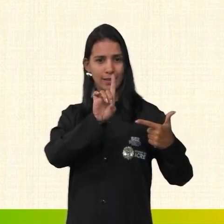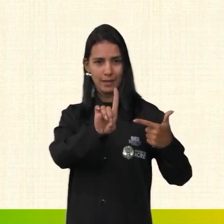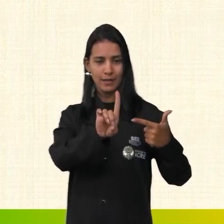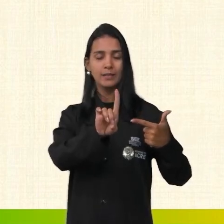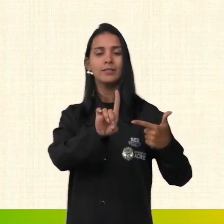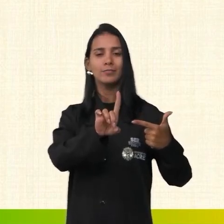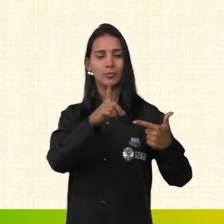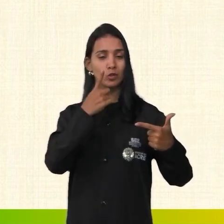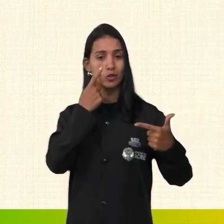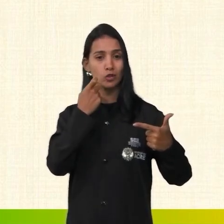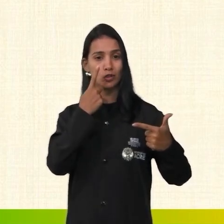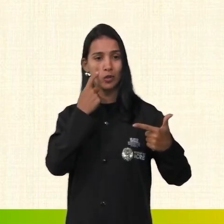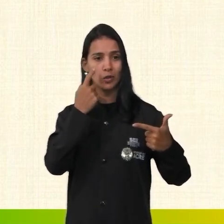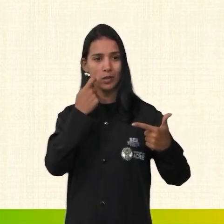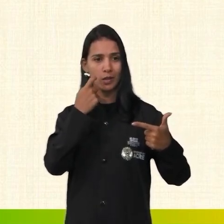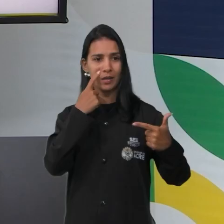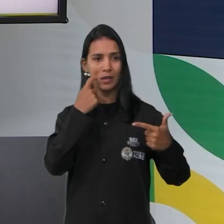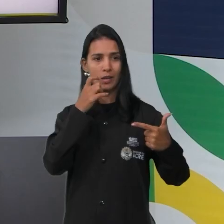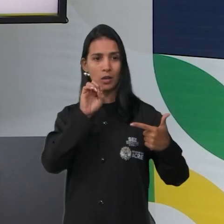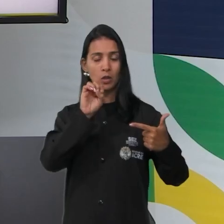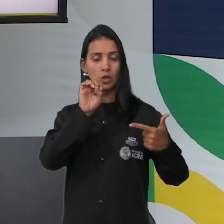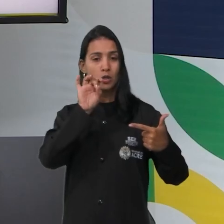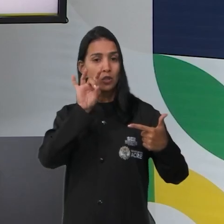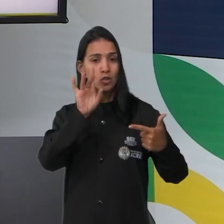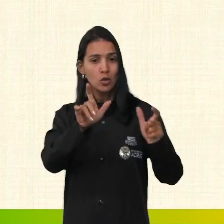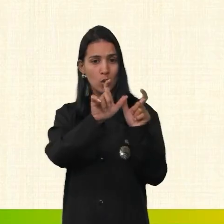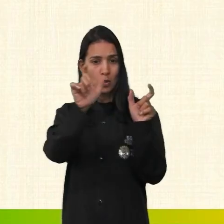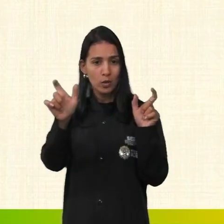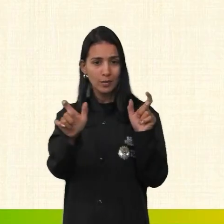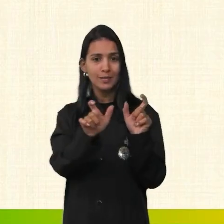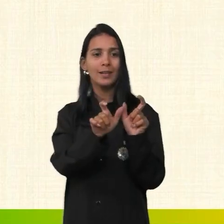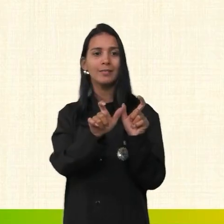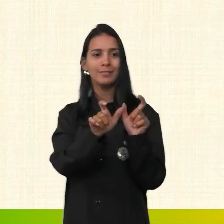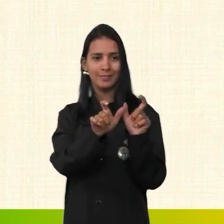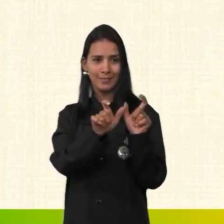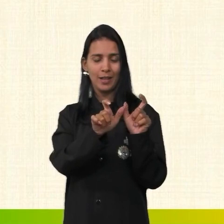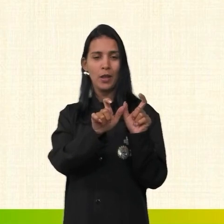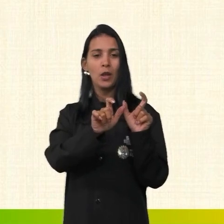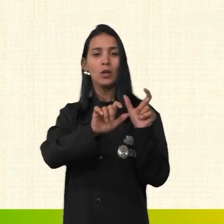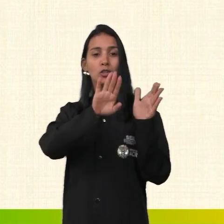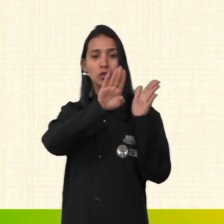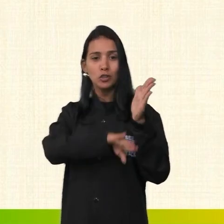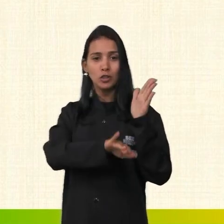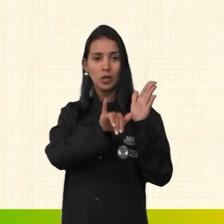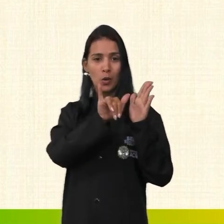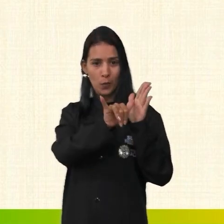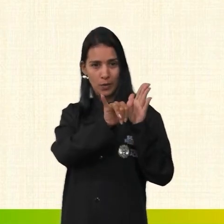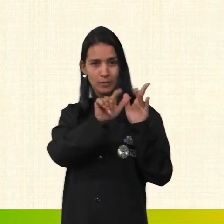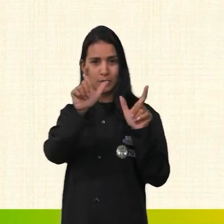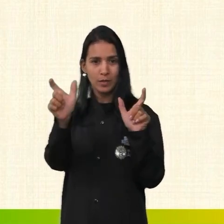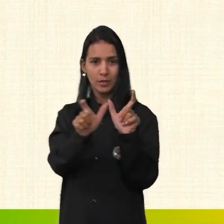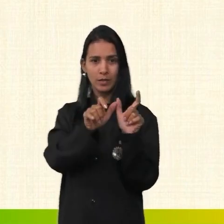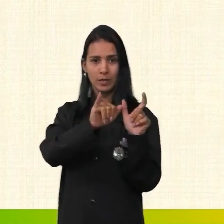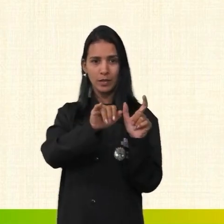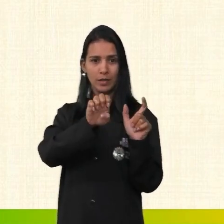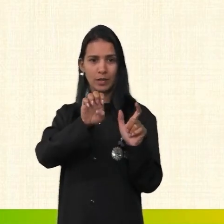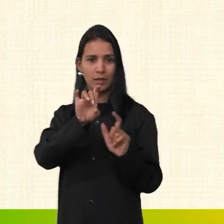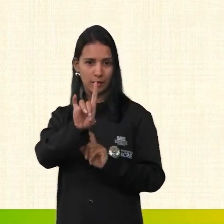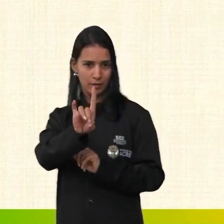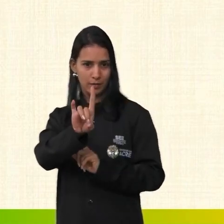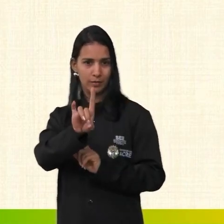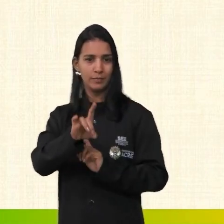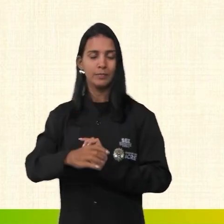ficar cried, nesse caso, chorou. Nós vamos apenas acrescentar o ed ao final do verbo, tudo